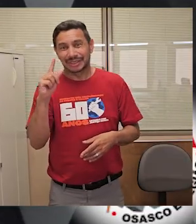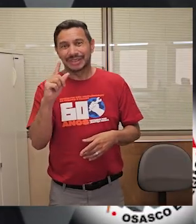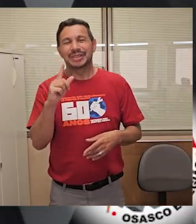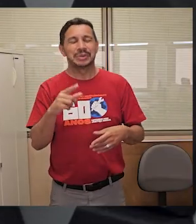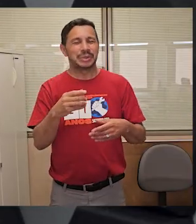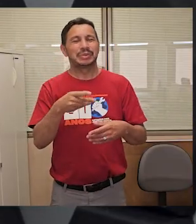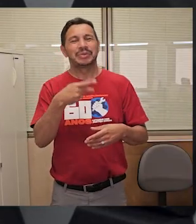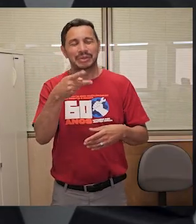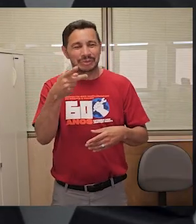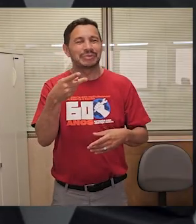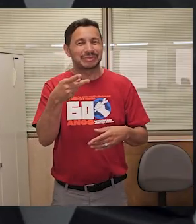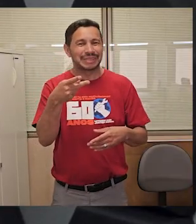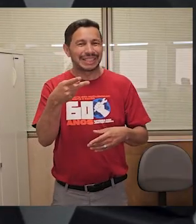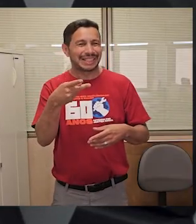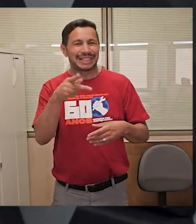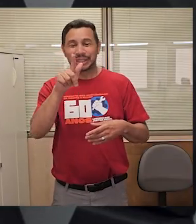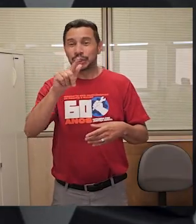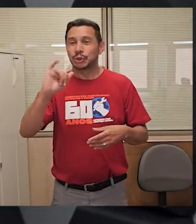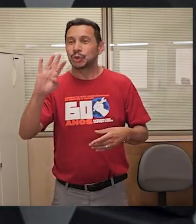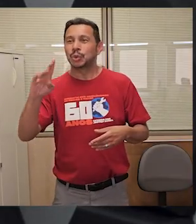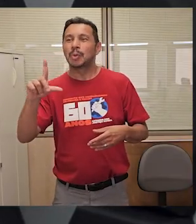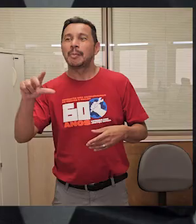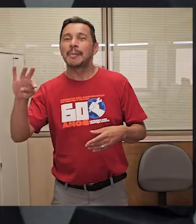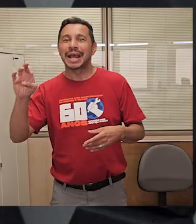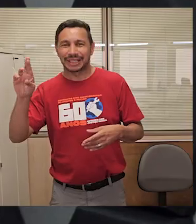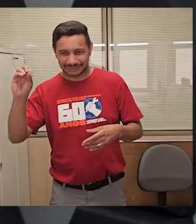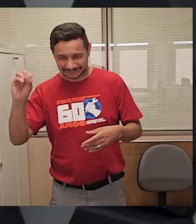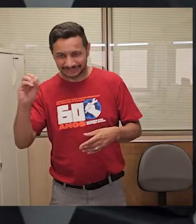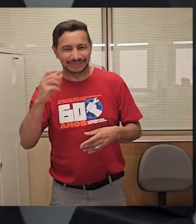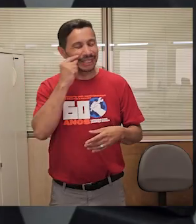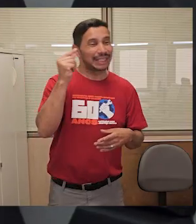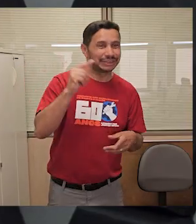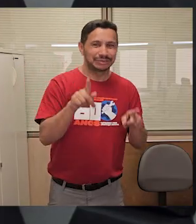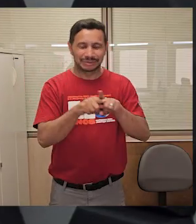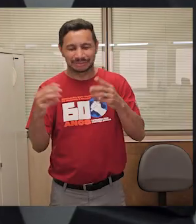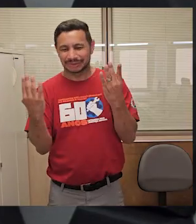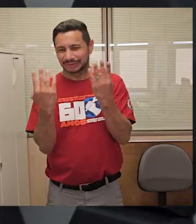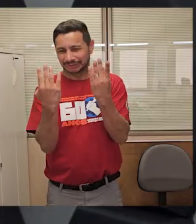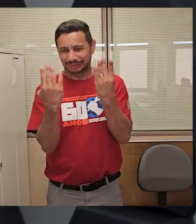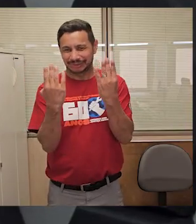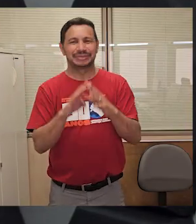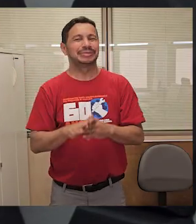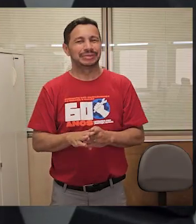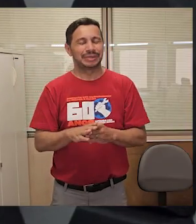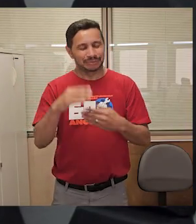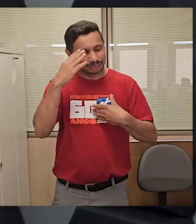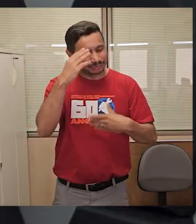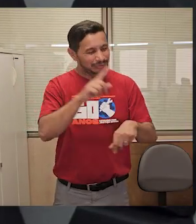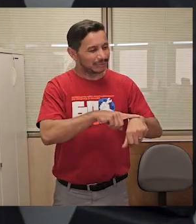ouvir dizer Gilberto e Ratinho ao mesmo tempo, mas agradecer aí a oportunidade de estar aqui na Hora da